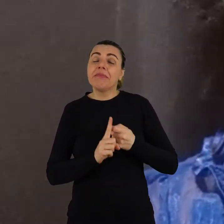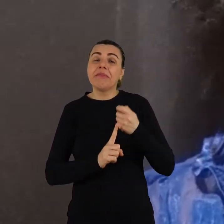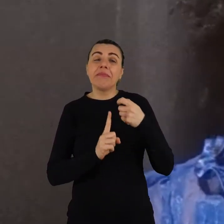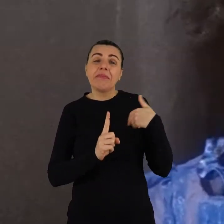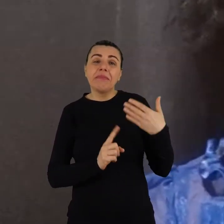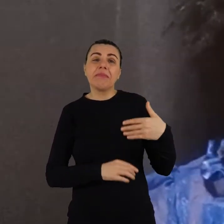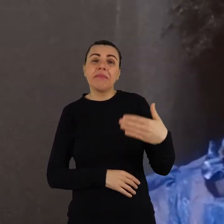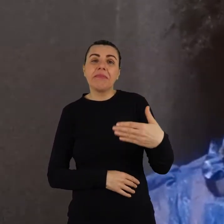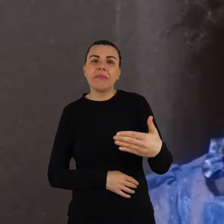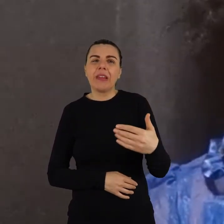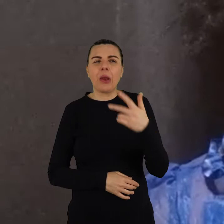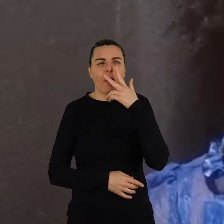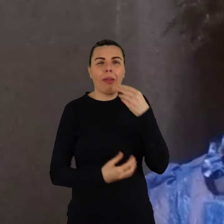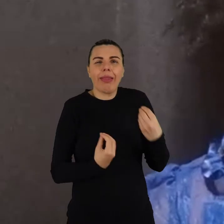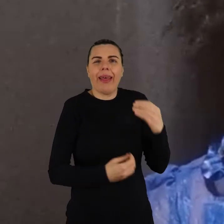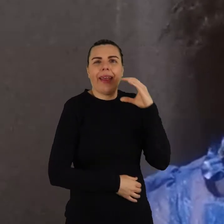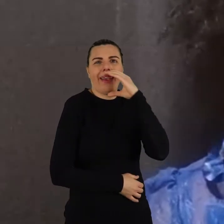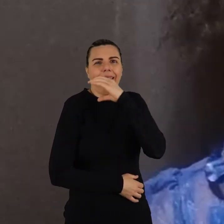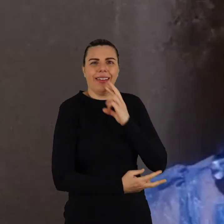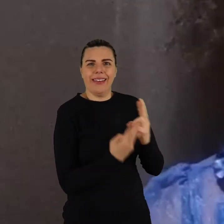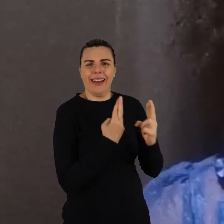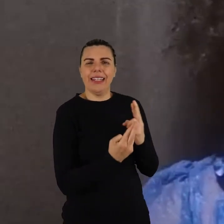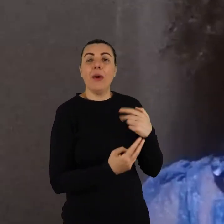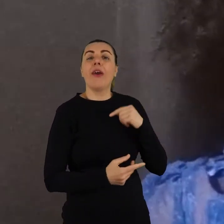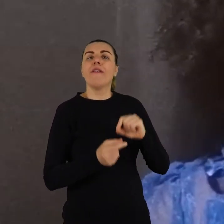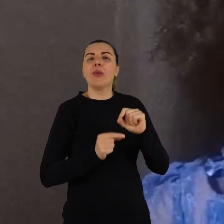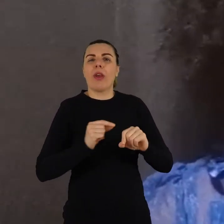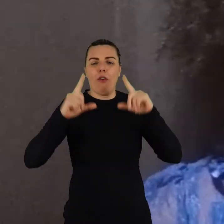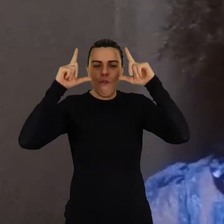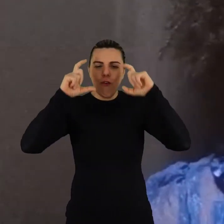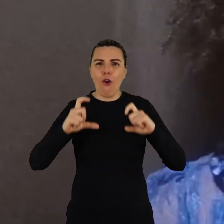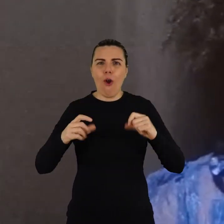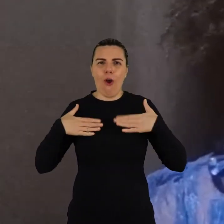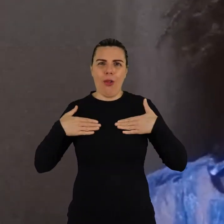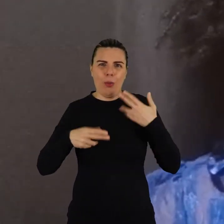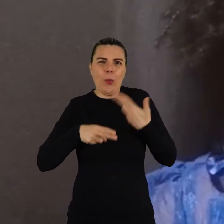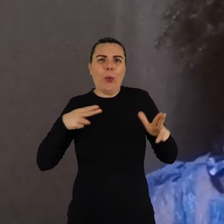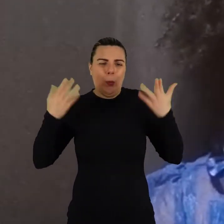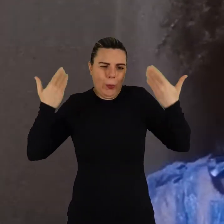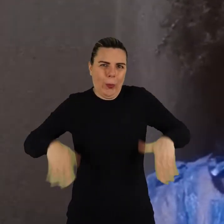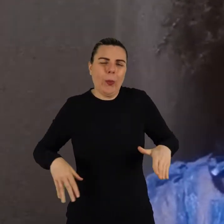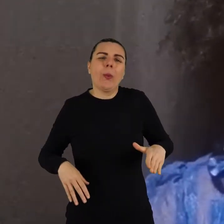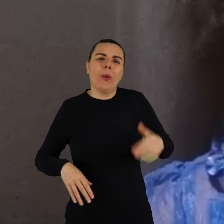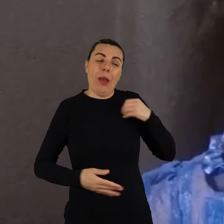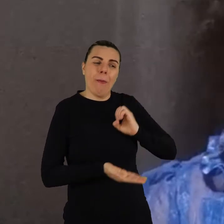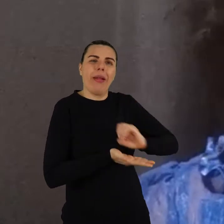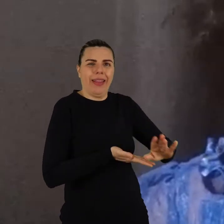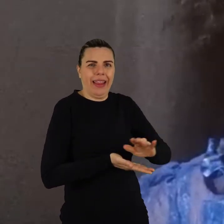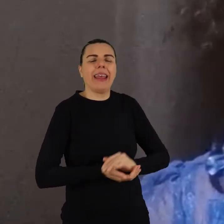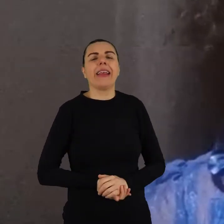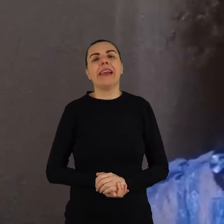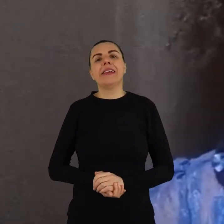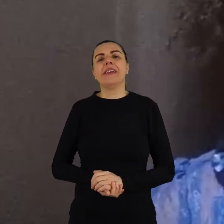meses e, para dar uma apimentada na nossa relação, eu mandei para o Jota umas fotos